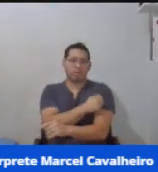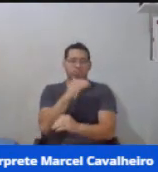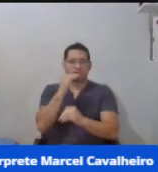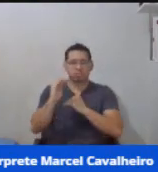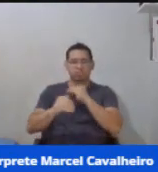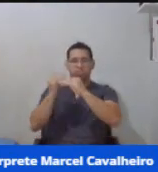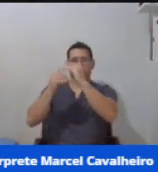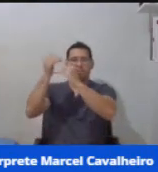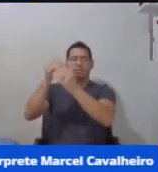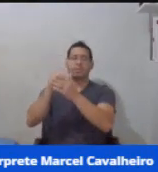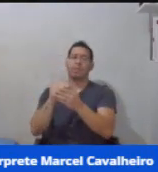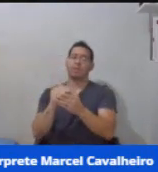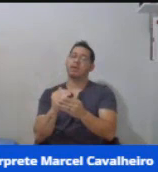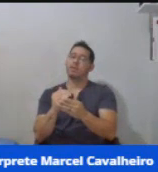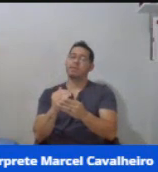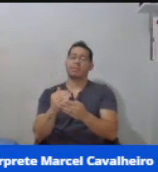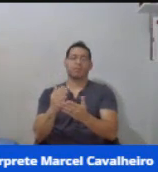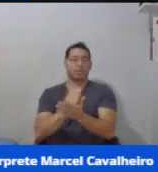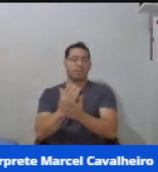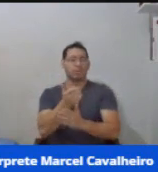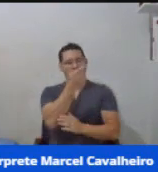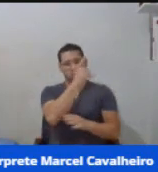daqueles outros conteúdos, né?